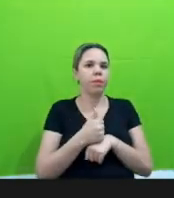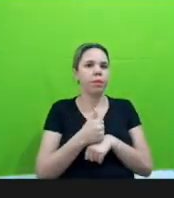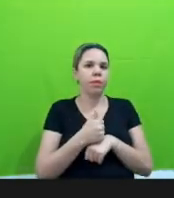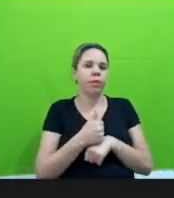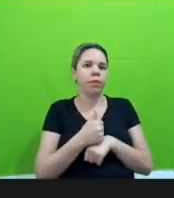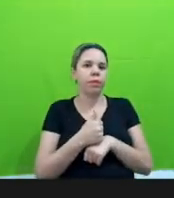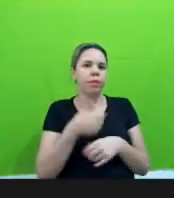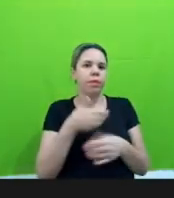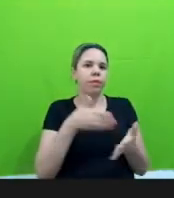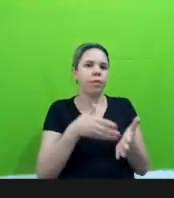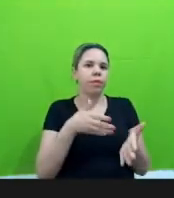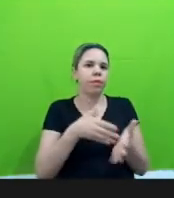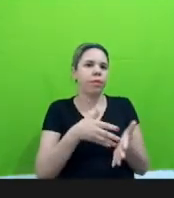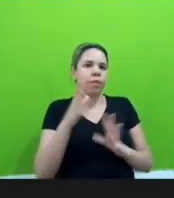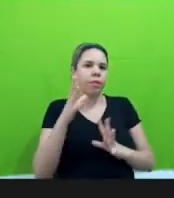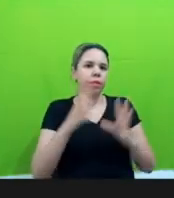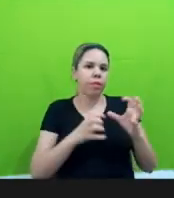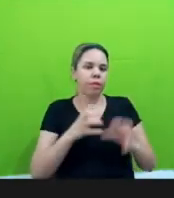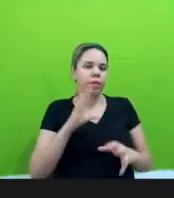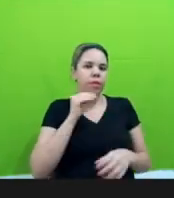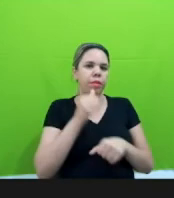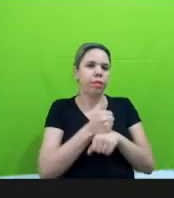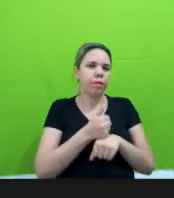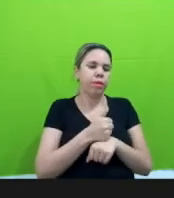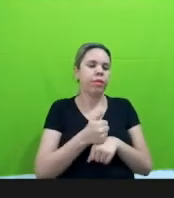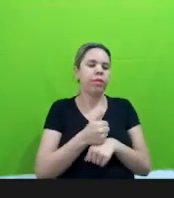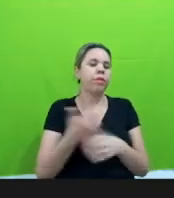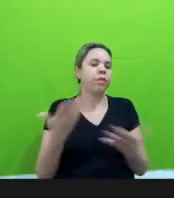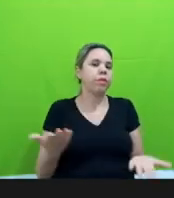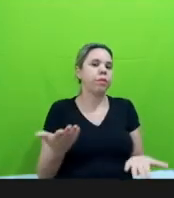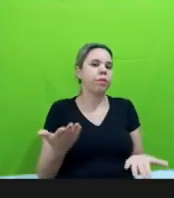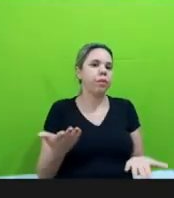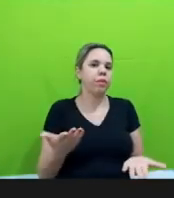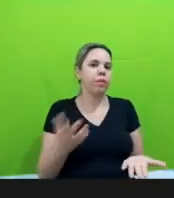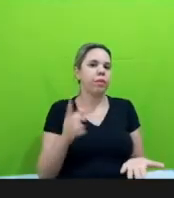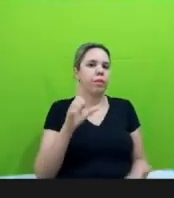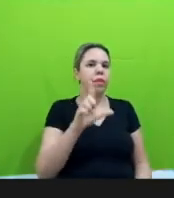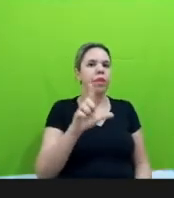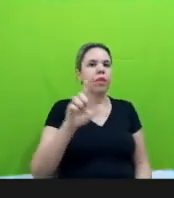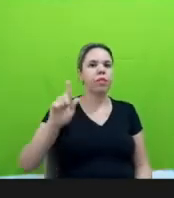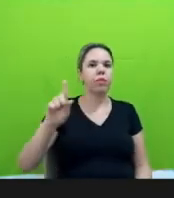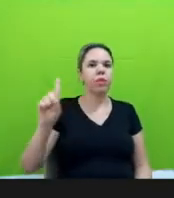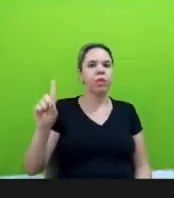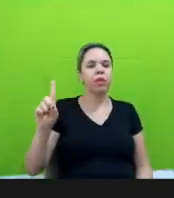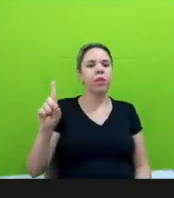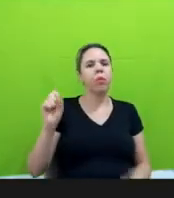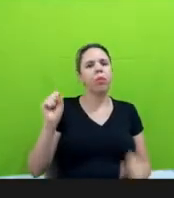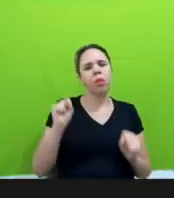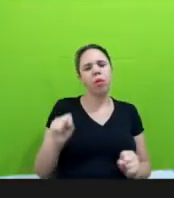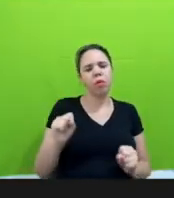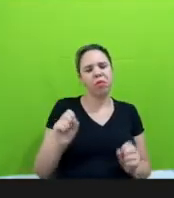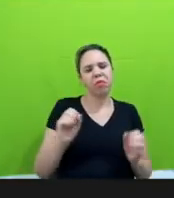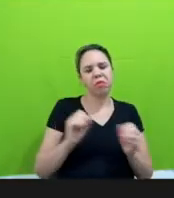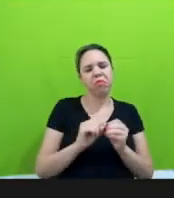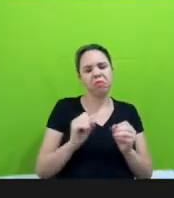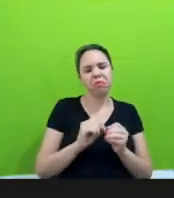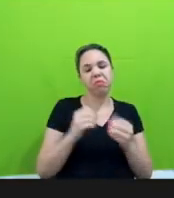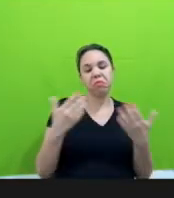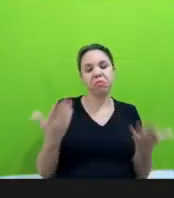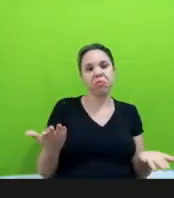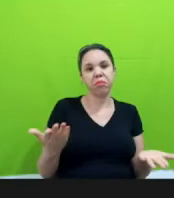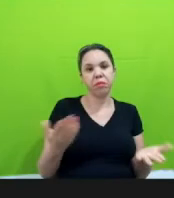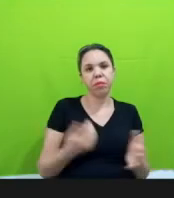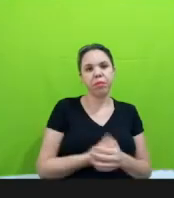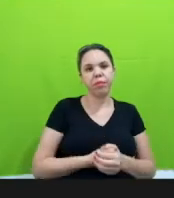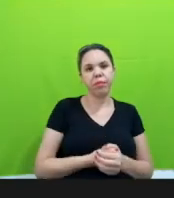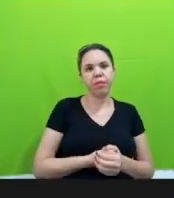do servidor pelo que a LGPD efetivamente diz e pode fazer, né? A gente teve